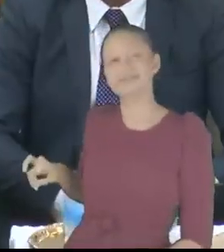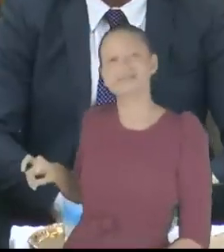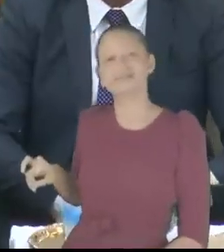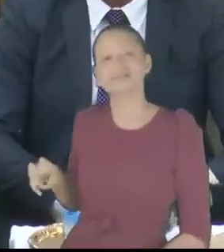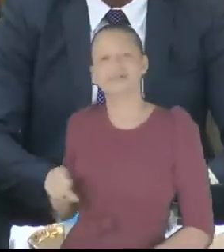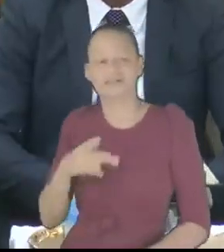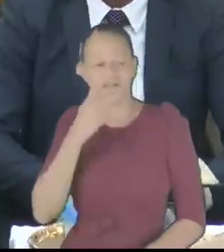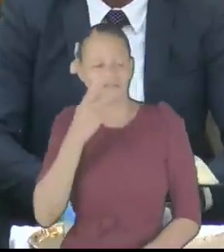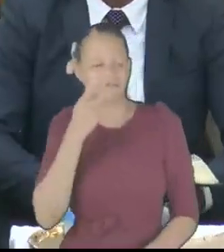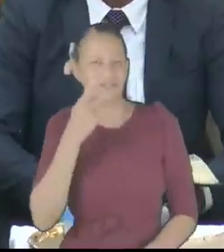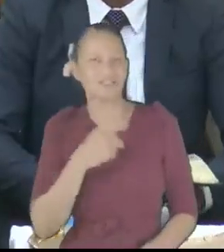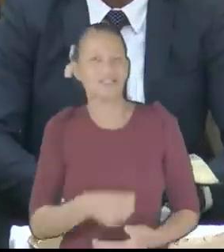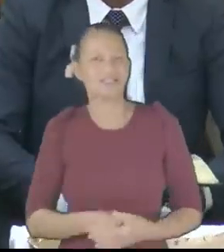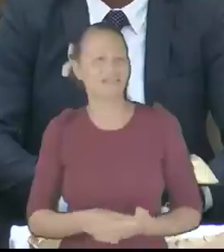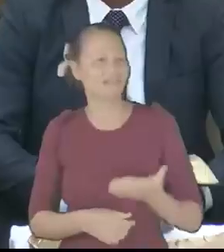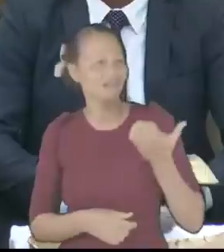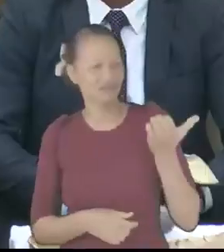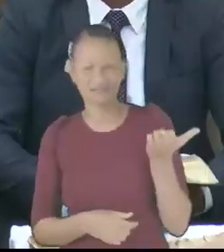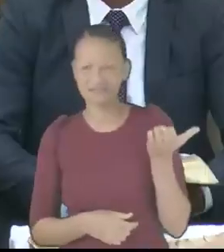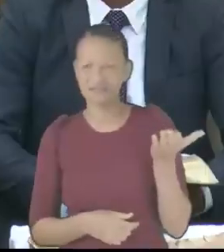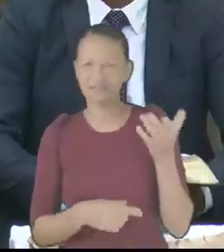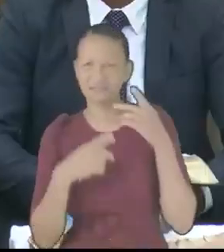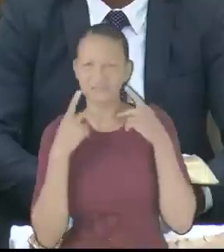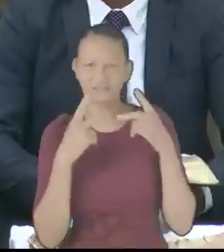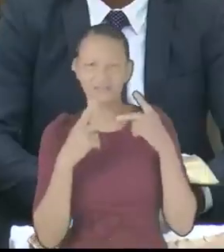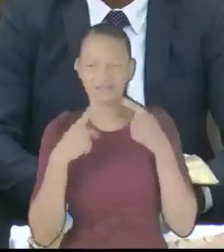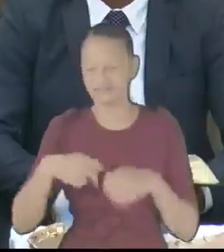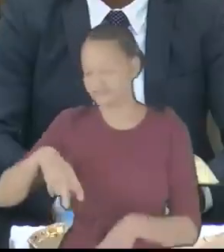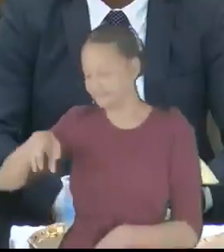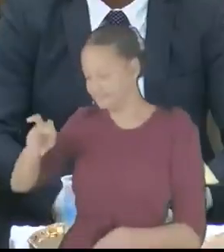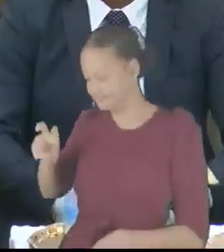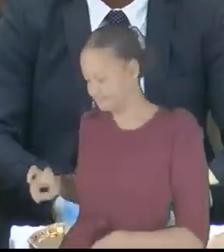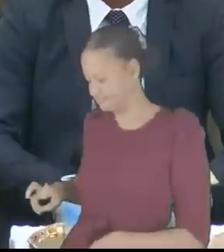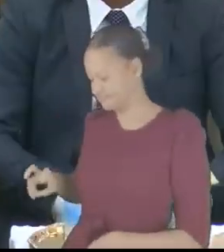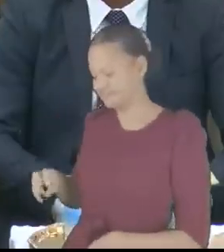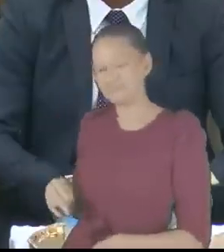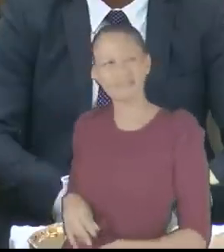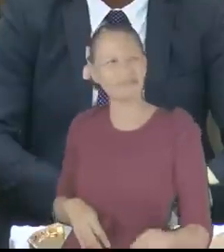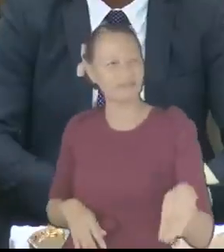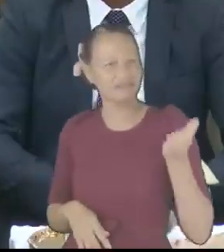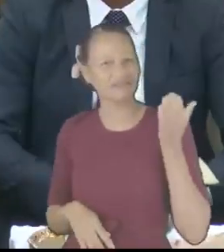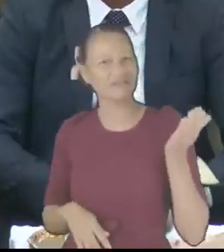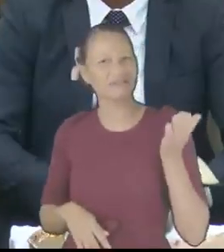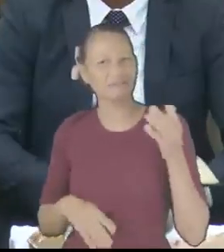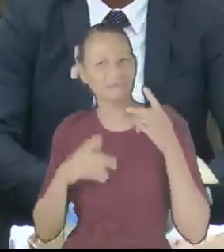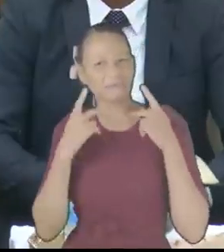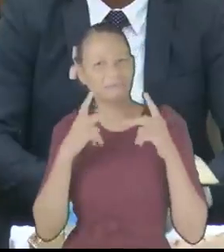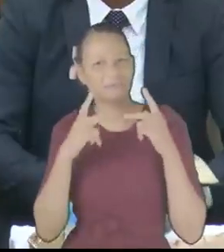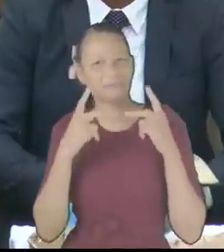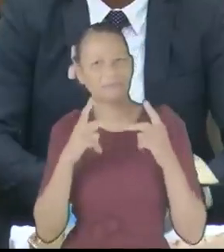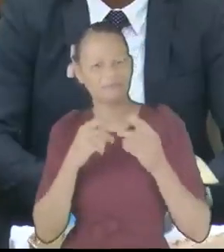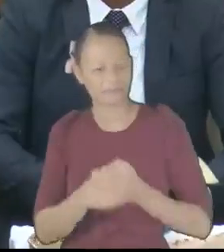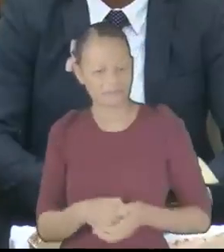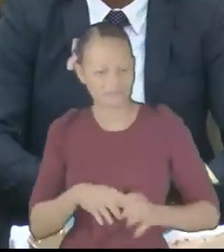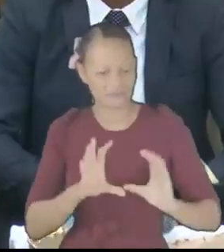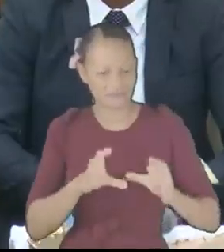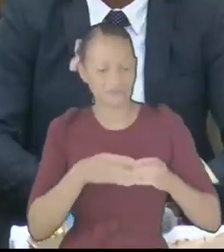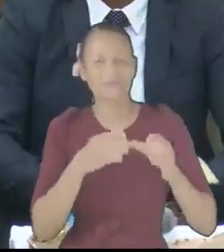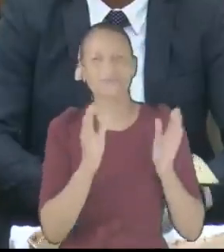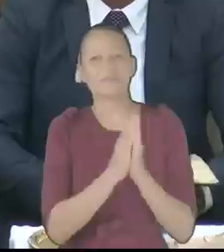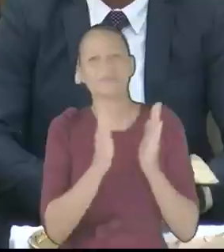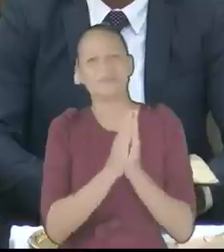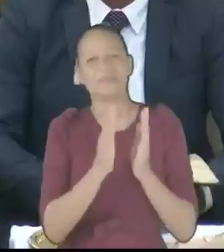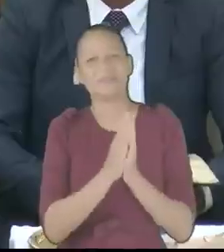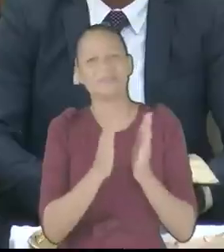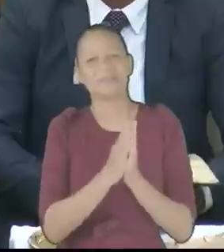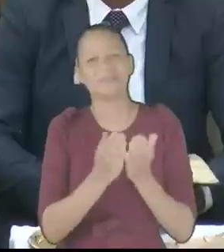alguém falou assim, essa mensagem, alguém que estava sentado atrás de mim, disse, essa mensagem é mensagem de círculo de oração. Glória a